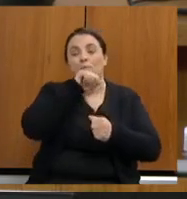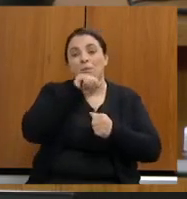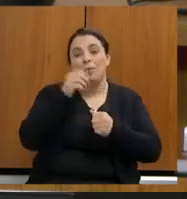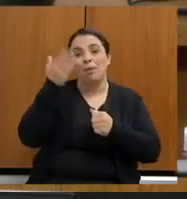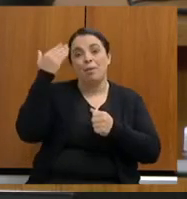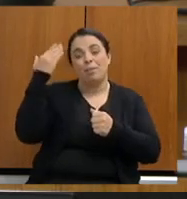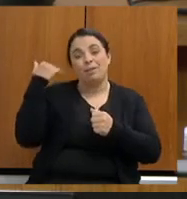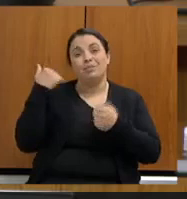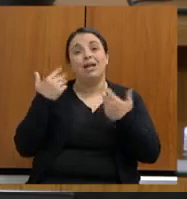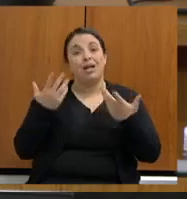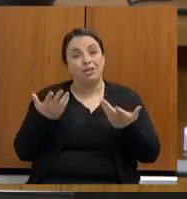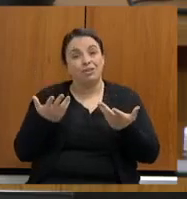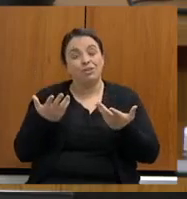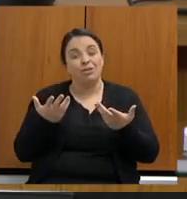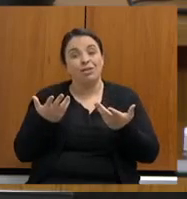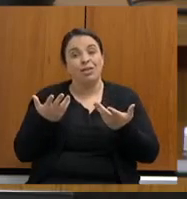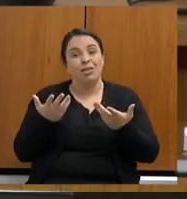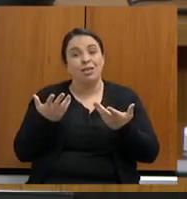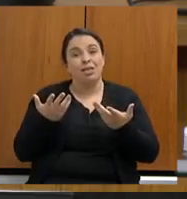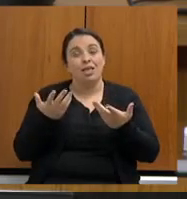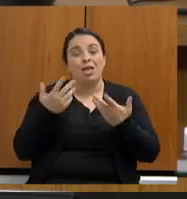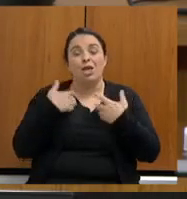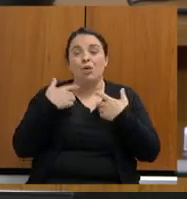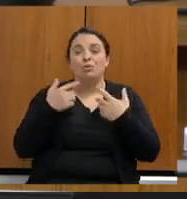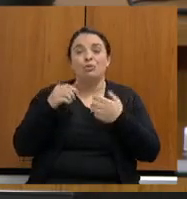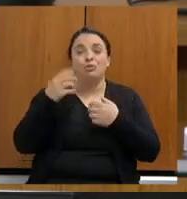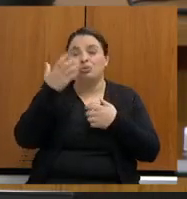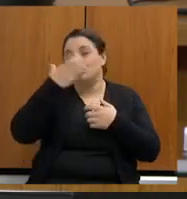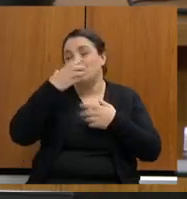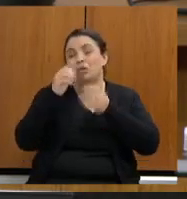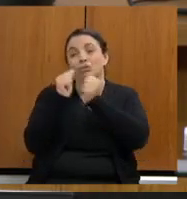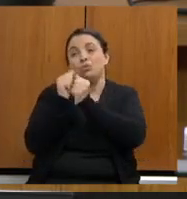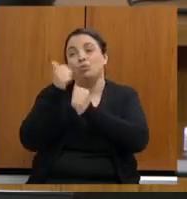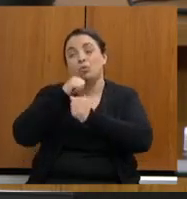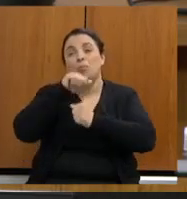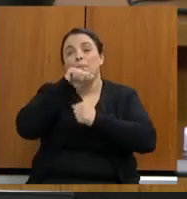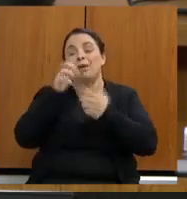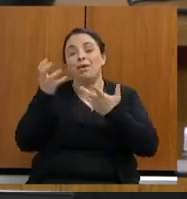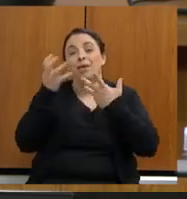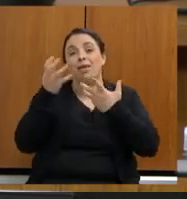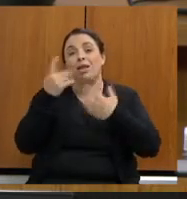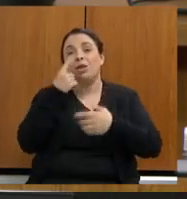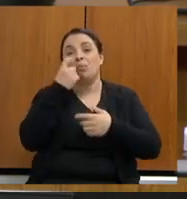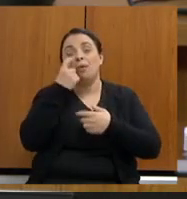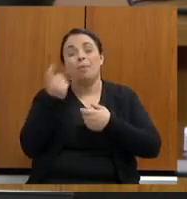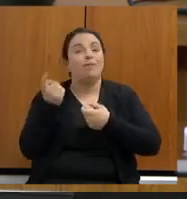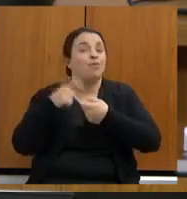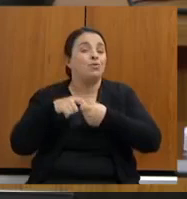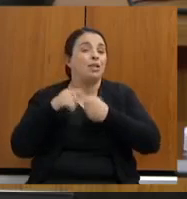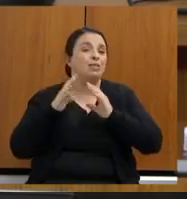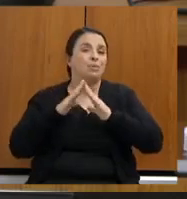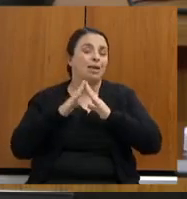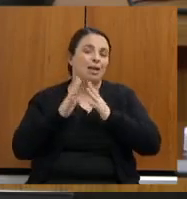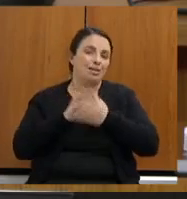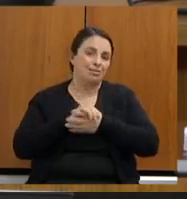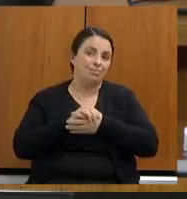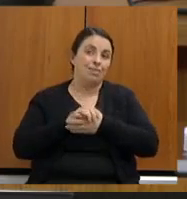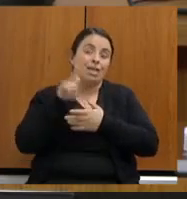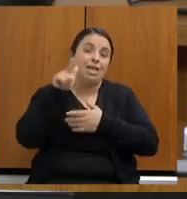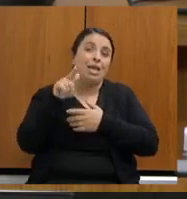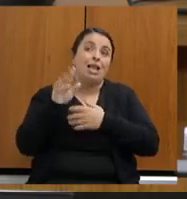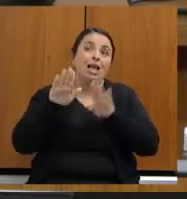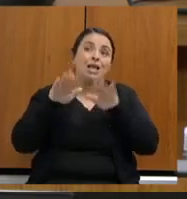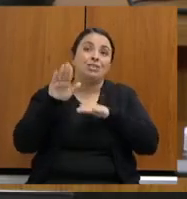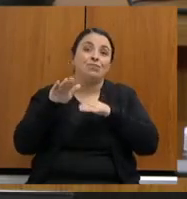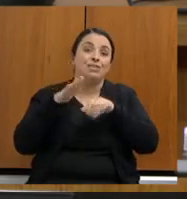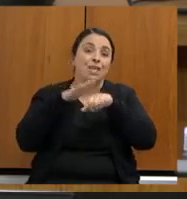dos vestidos dela querendo que meu pai voltasse para casa muitas vezes naquela noite eu não voltava ia morava na vila oeste